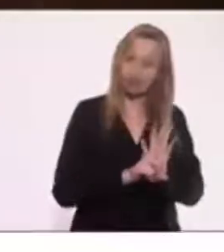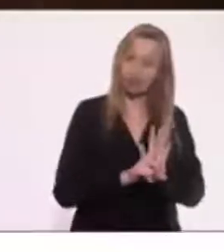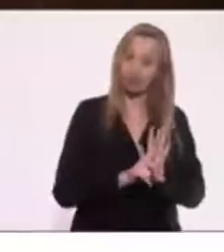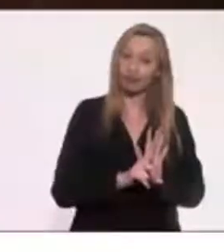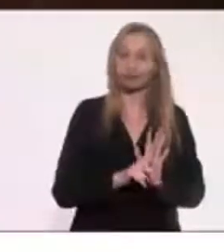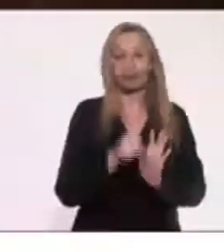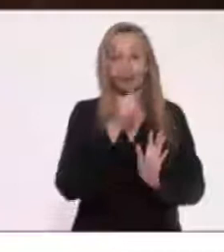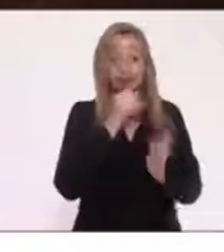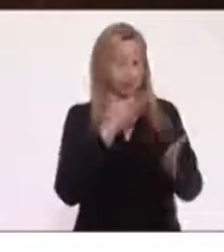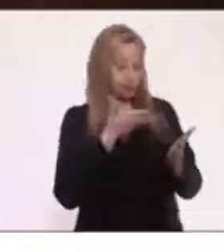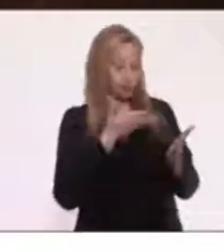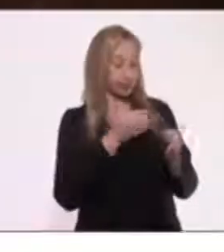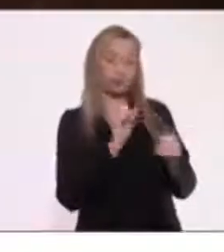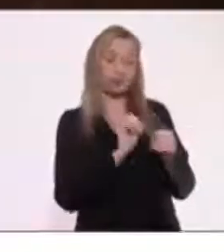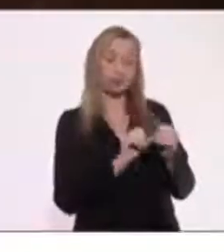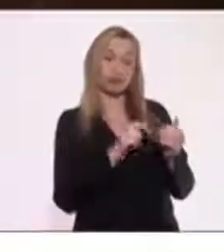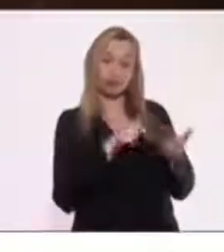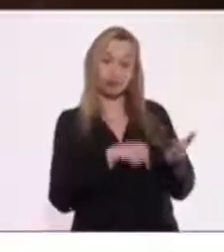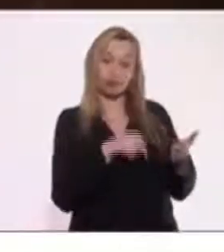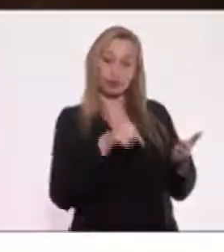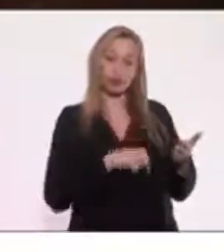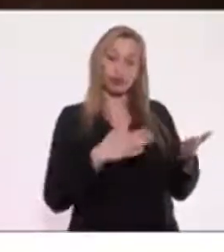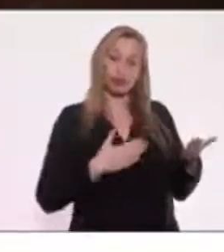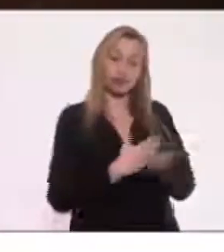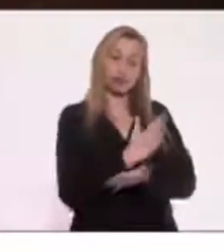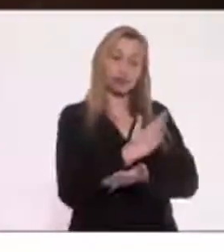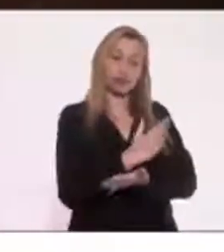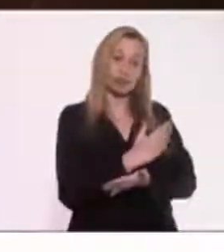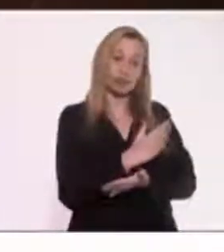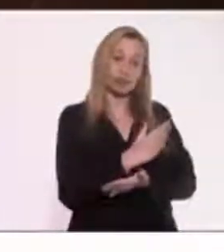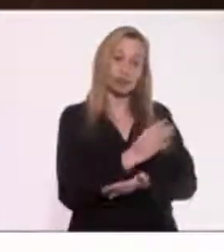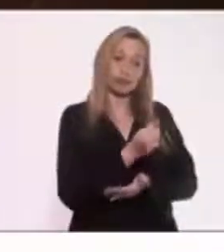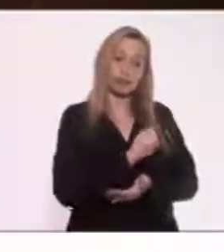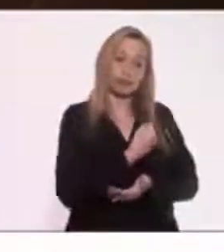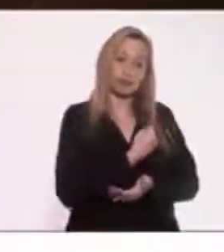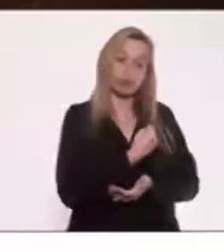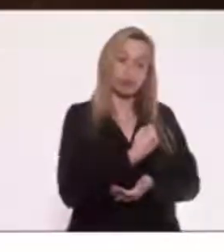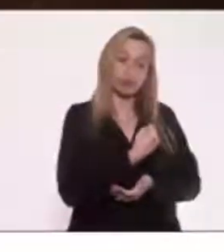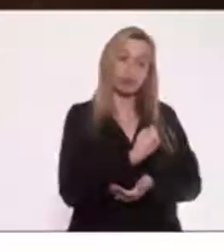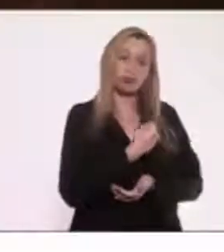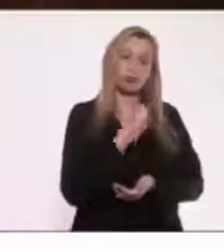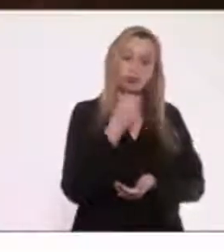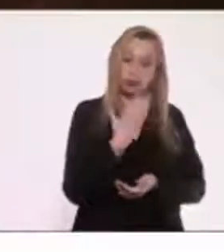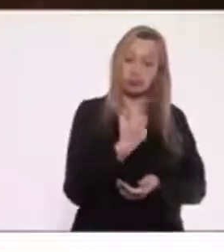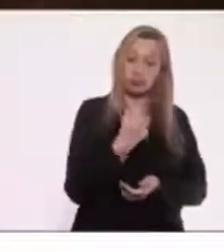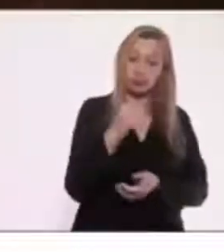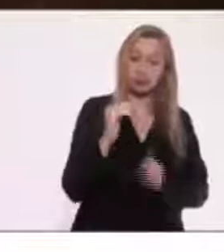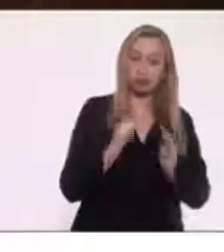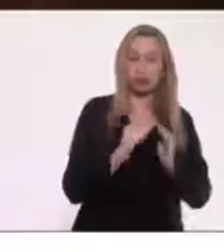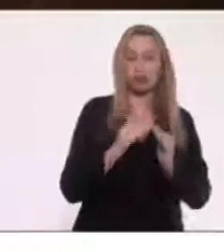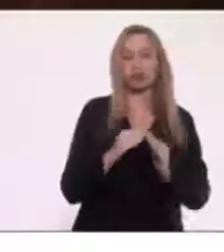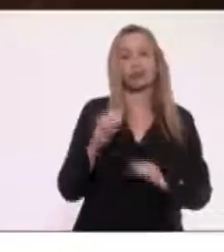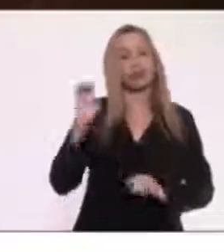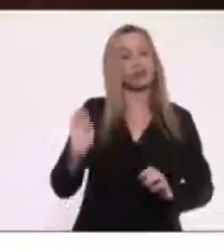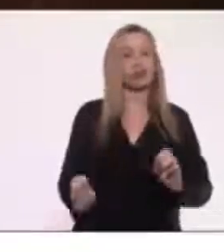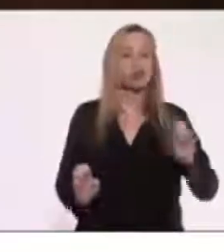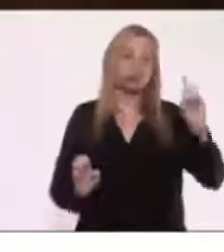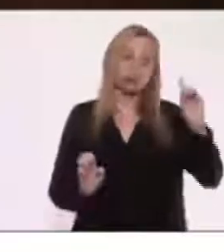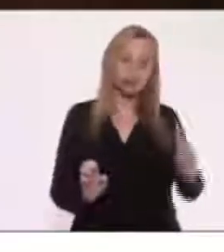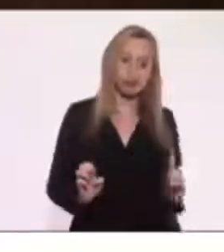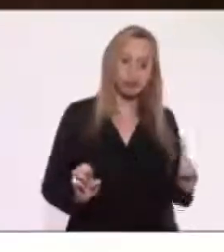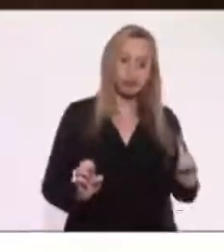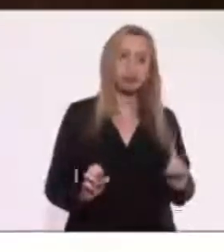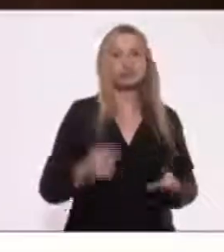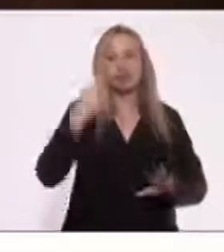foi fruto aqui da aprovação da unanimidade dessa casa, sejam os partidos de esquerda, de direita, tenho dito que o